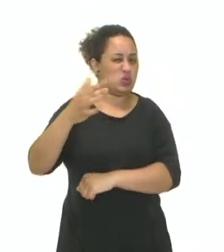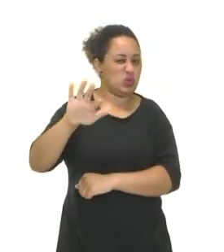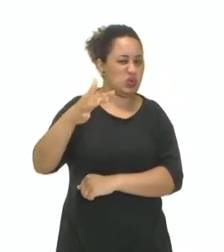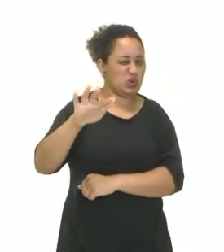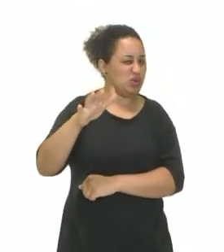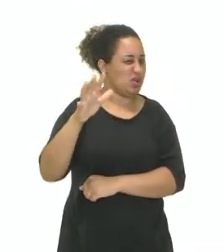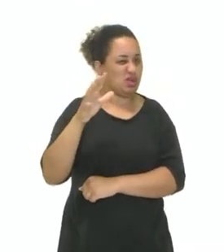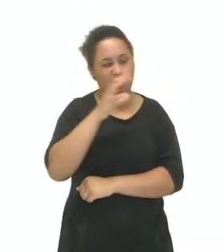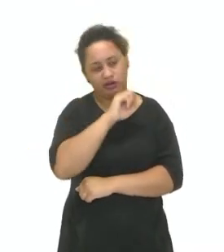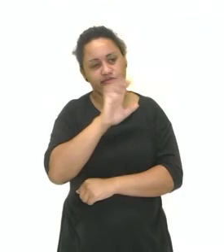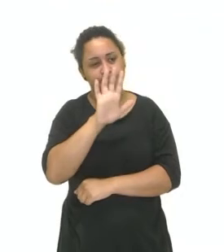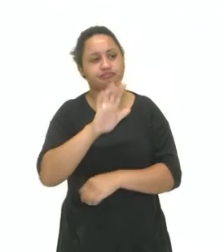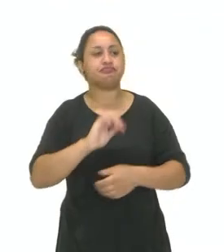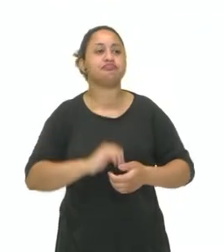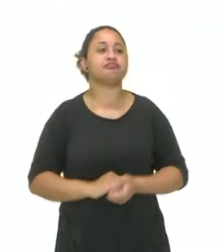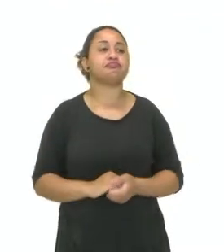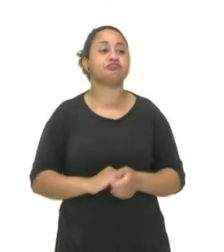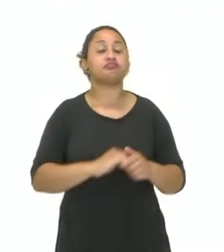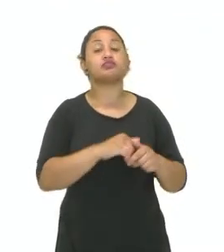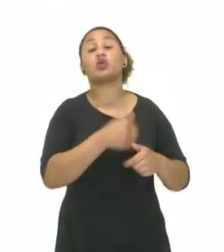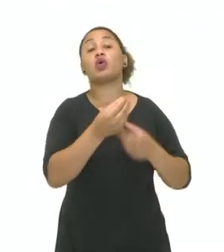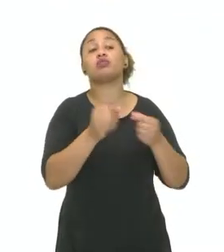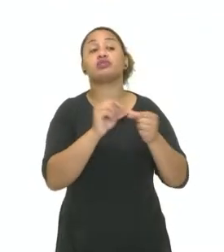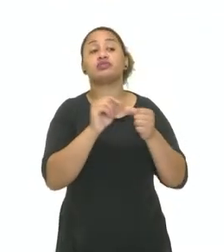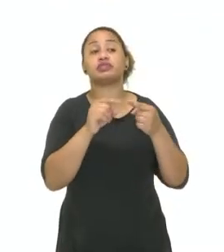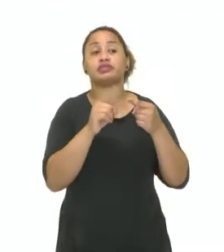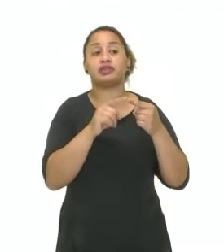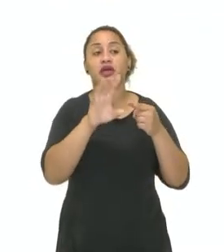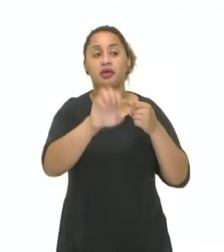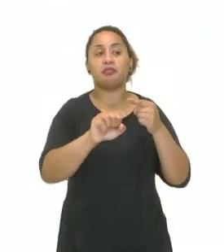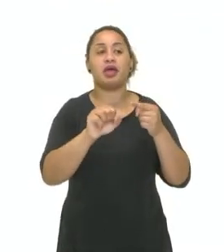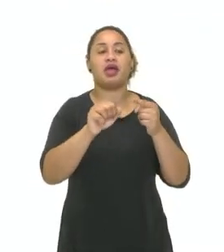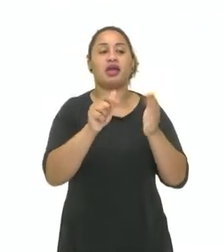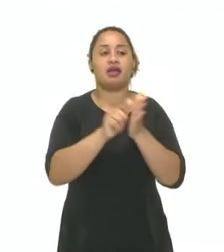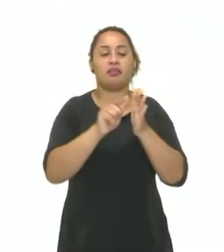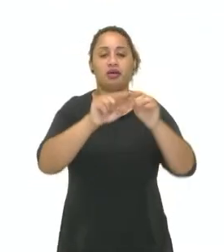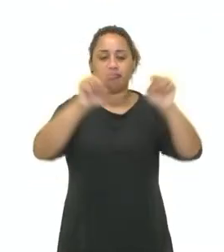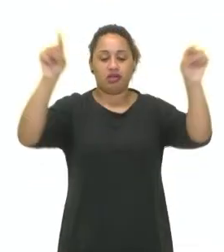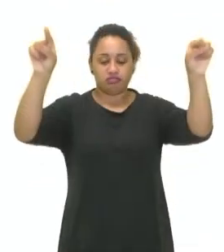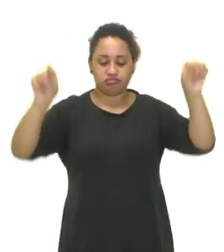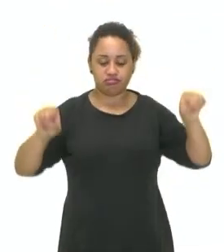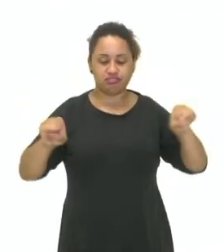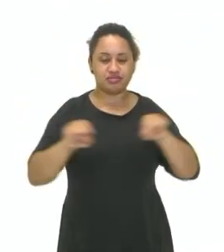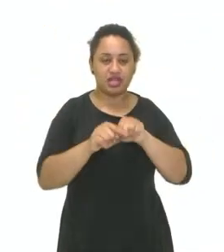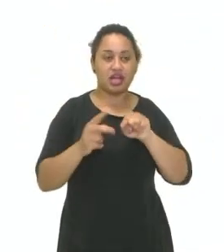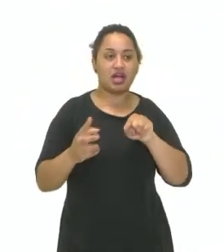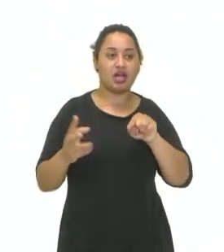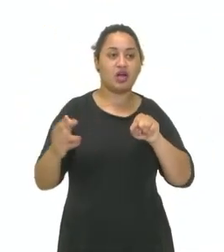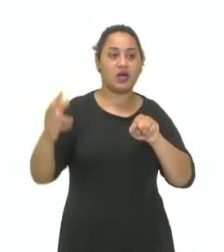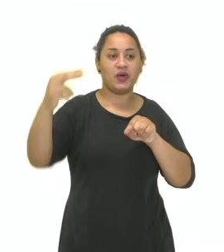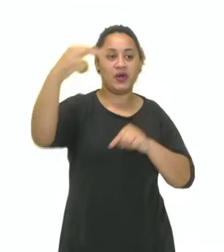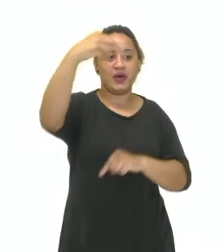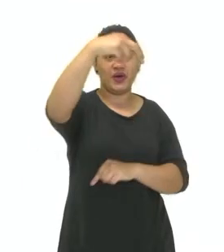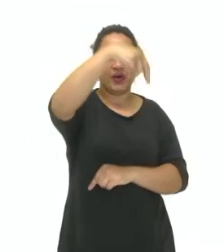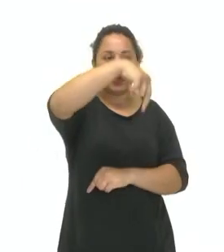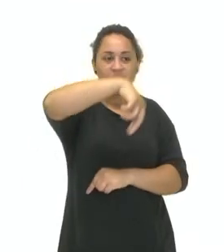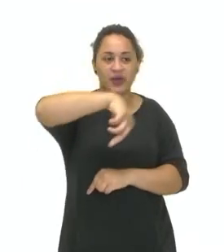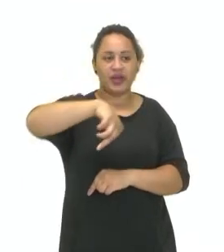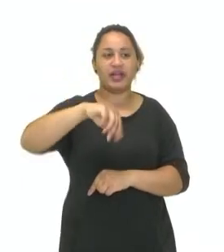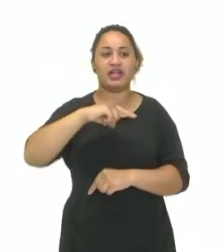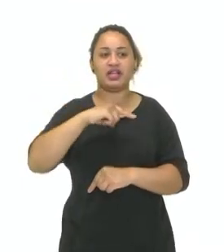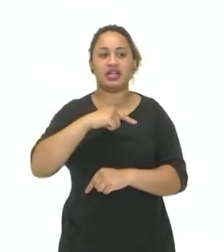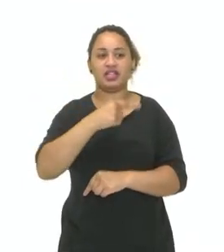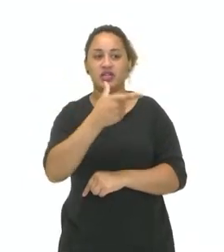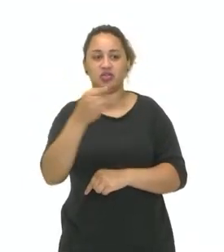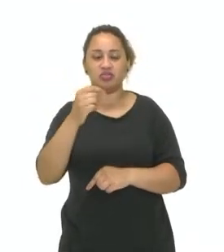Coisa rápida, né? Passo a passo, então. Pegue uma folha de cartolina e recorte um círculo mais ou menos com cerca de 20 centímetros